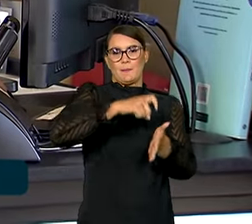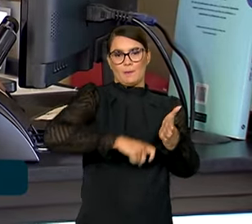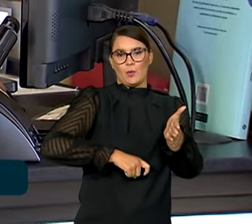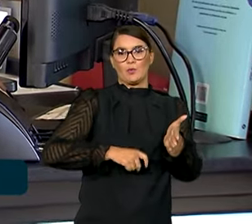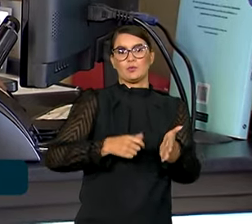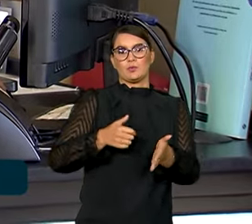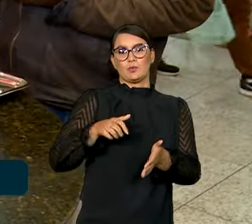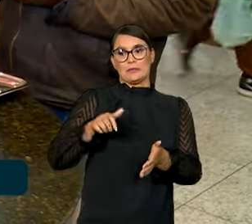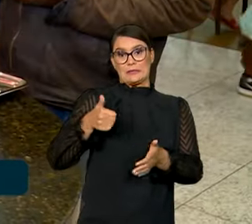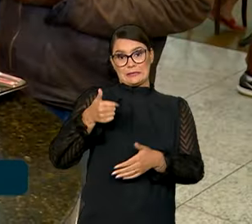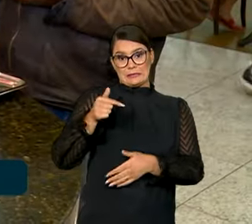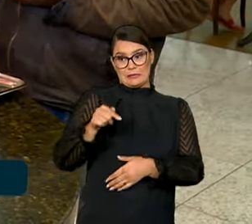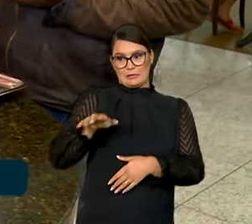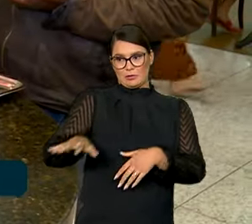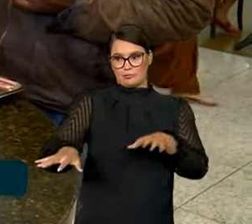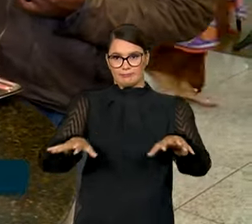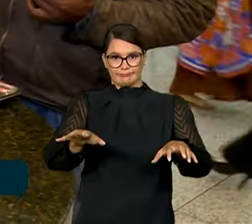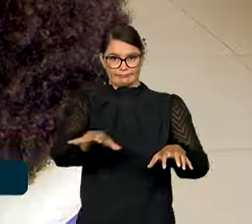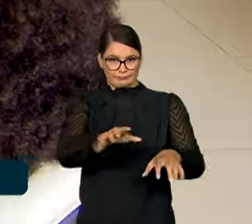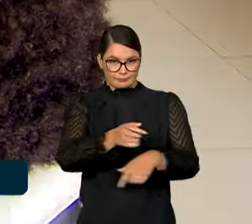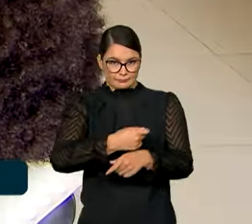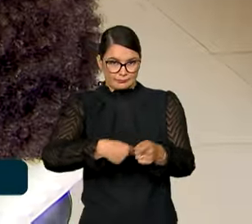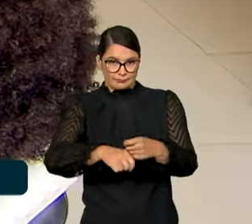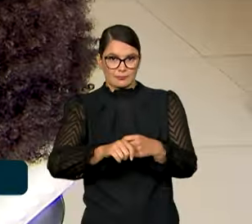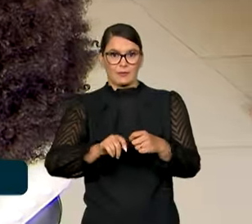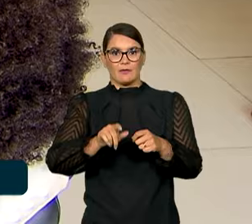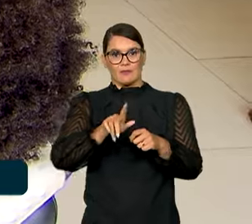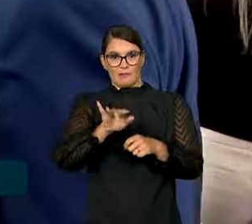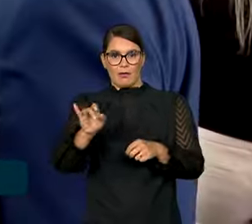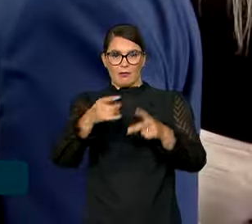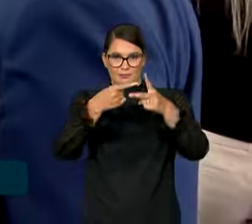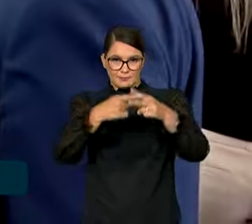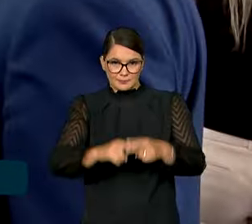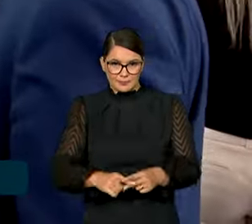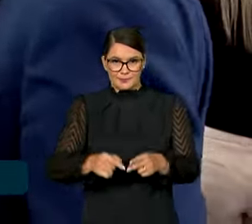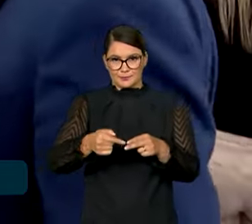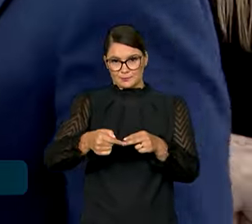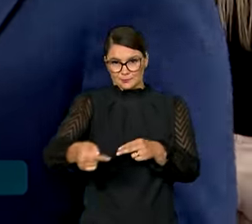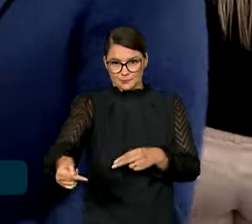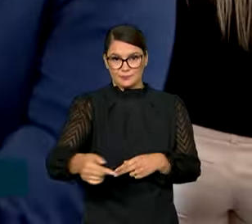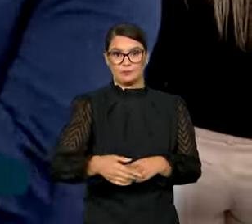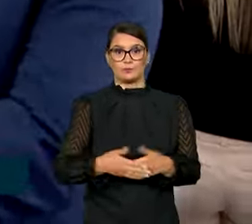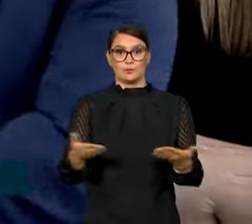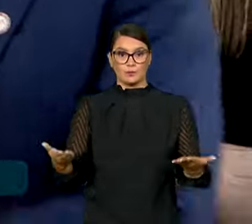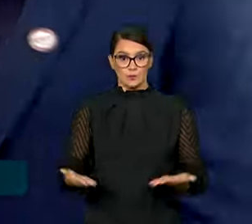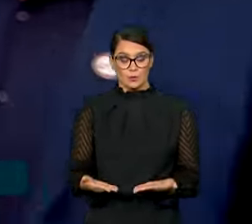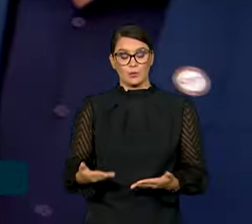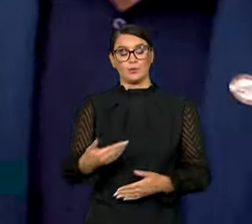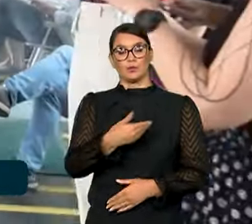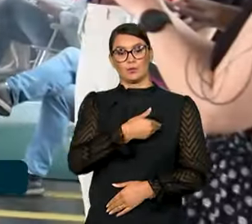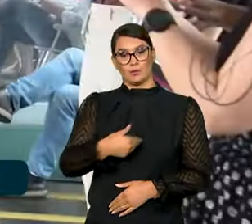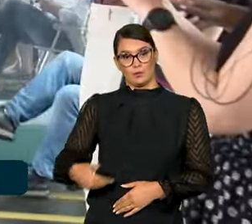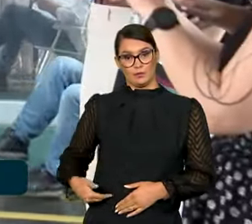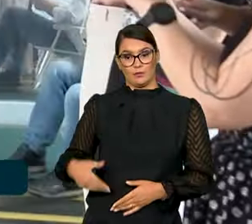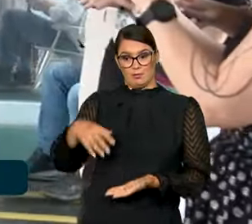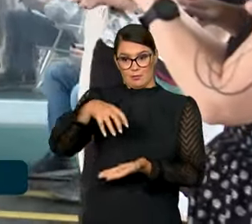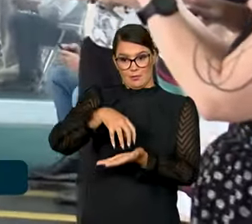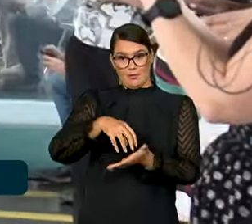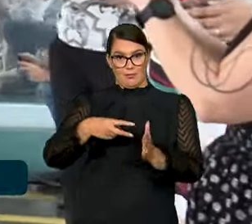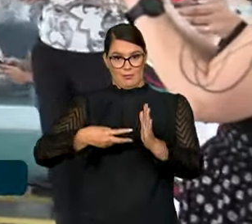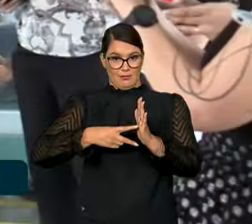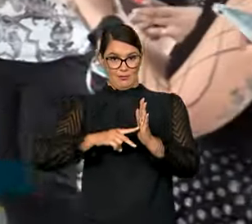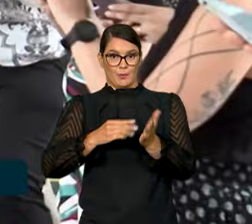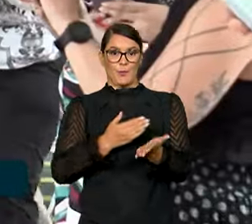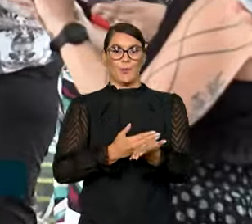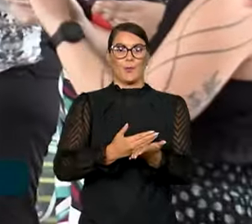setores da economia deve ser aprimorada nas próximas semanas. Hoje, governo e centrais sindicais começaram a